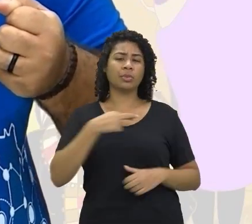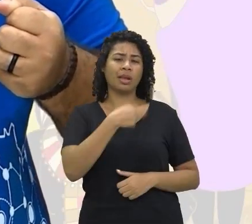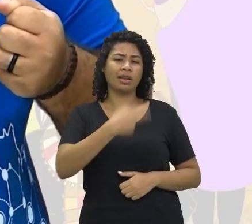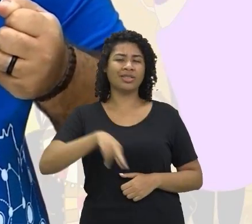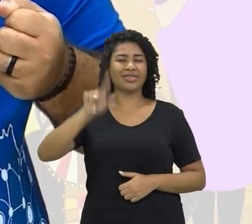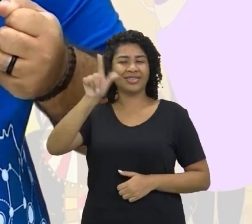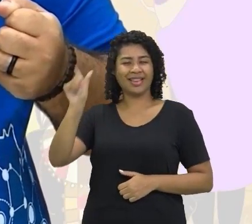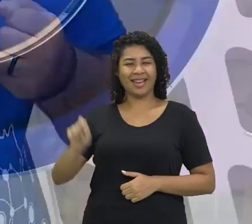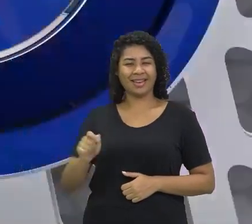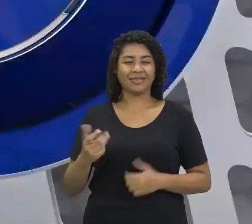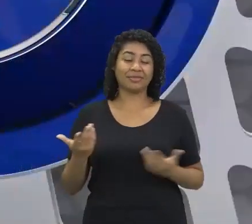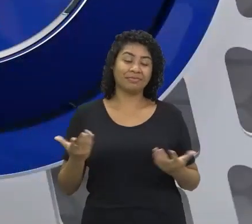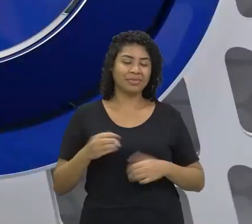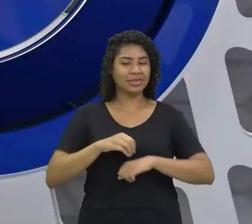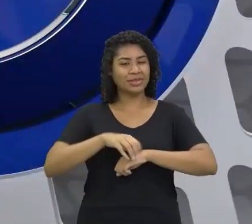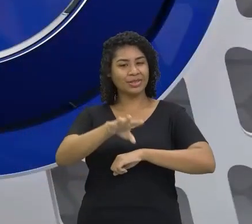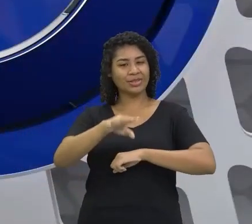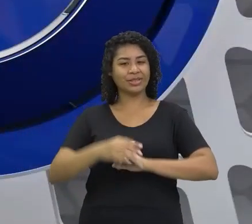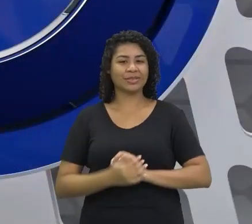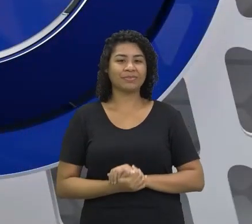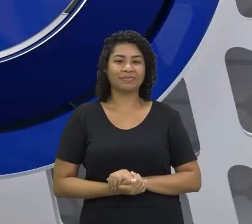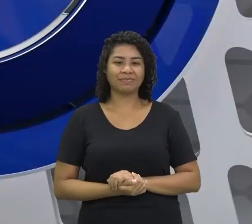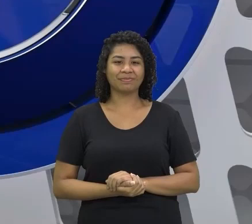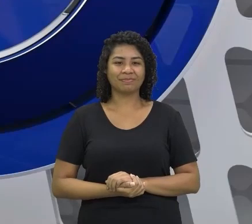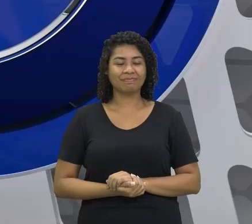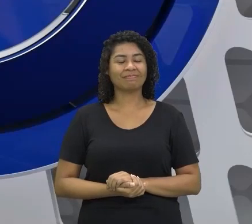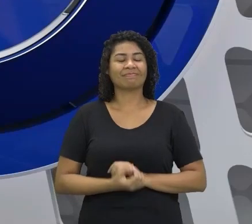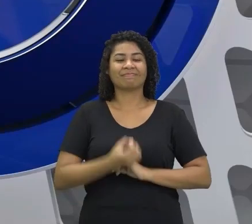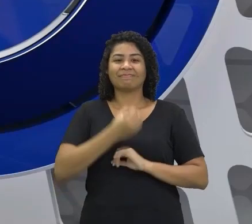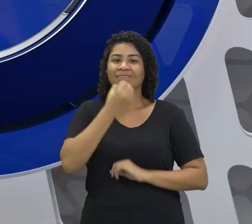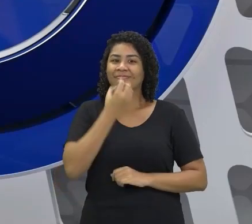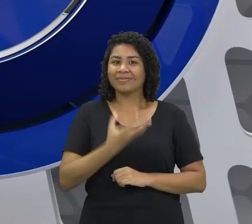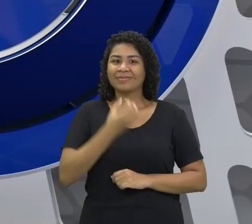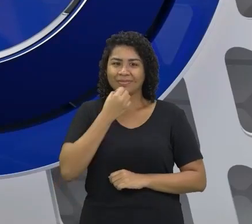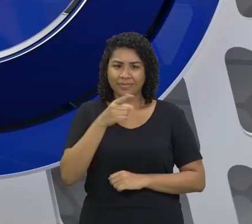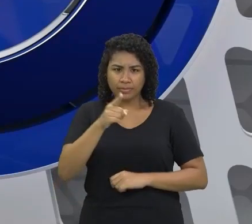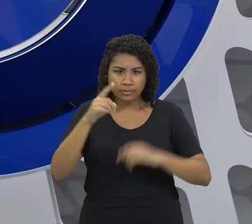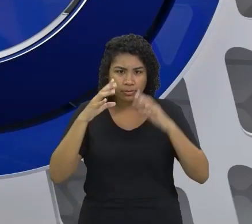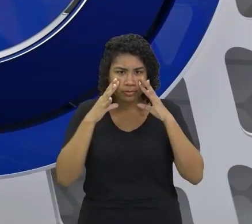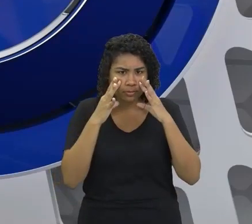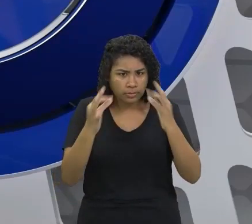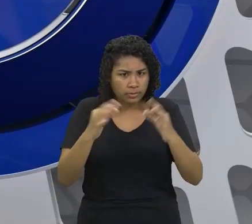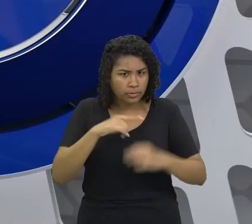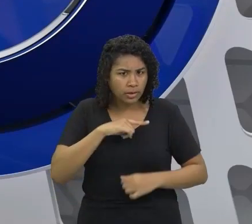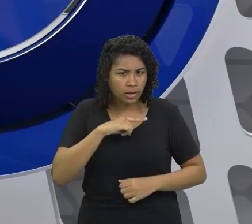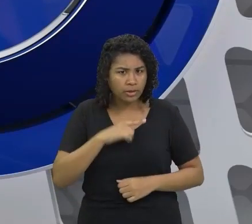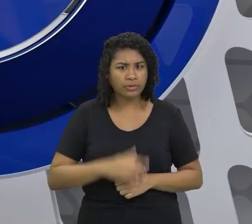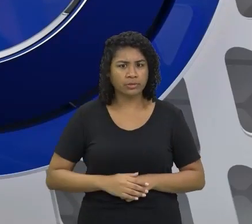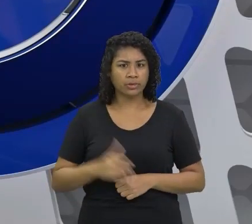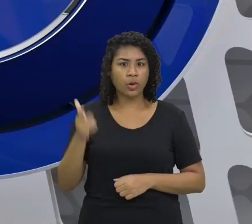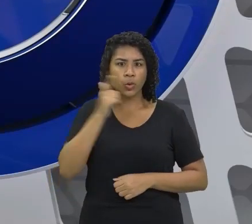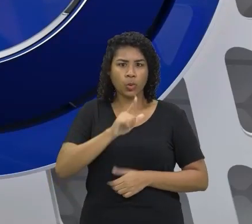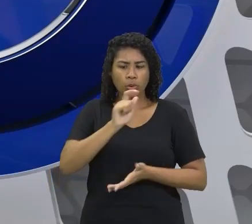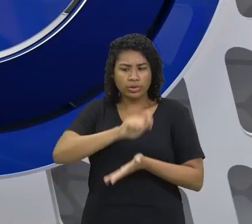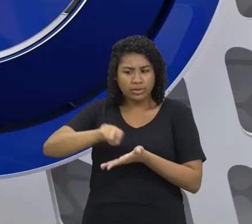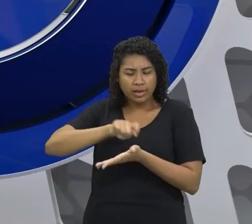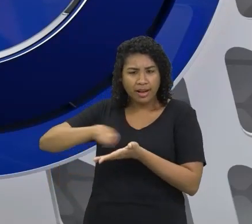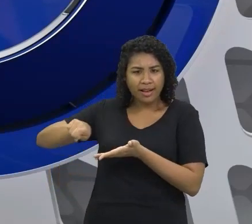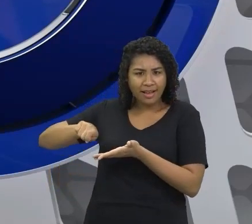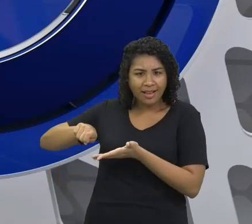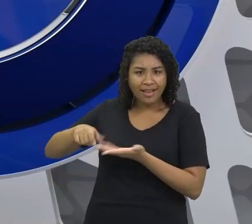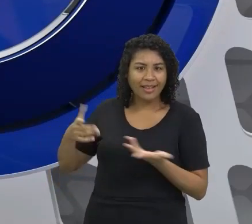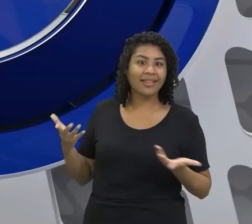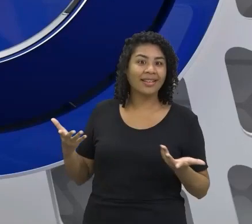nossa dica de hoje. Então, que bom! Prestou atenção? Deu para fazer suas anotações? O que